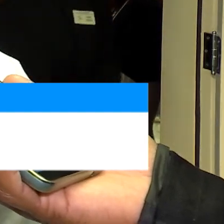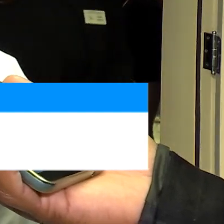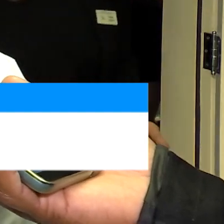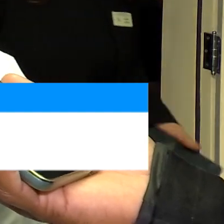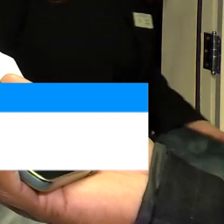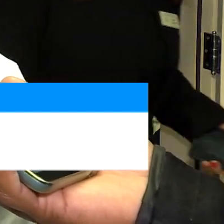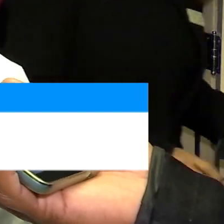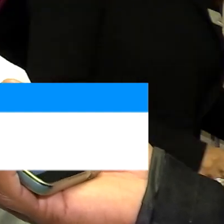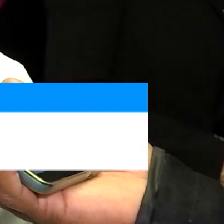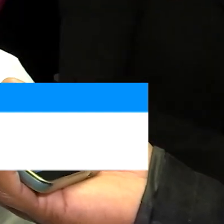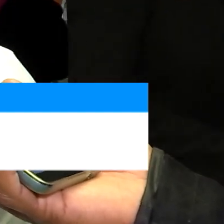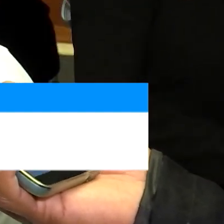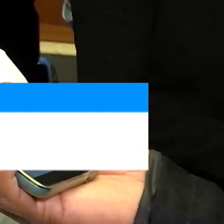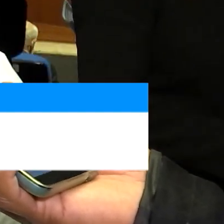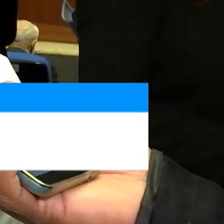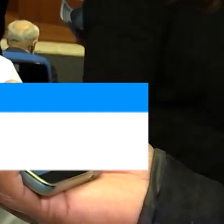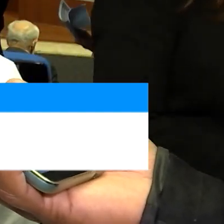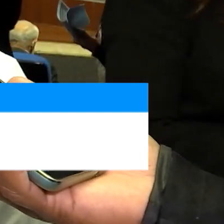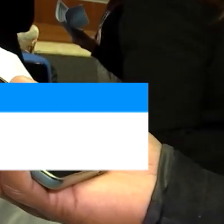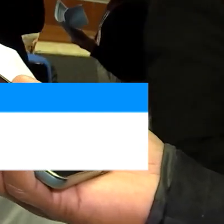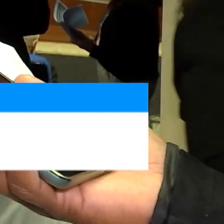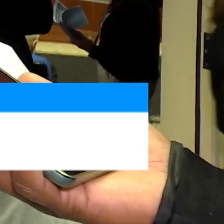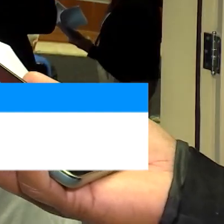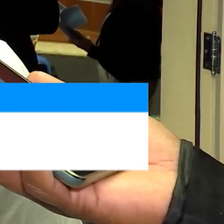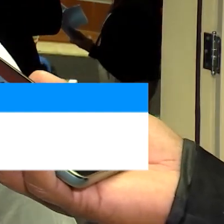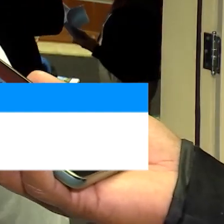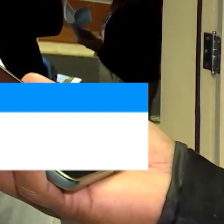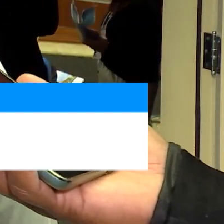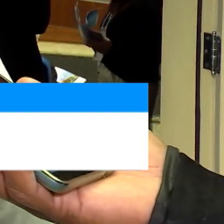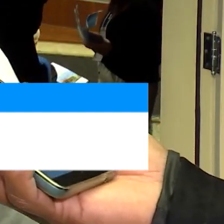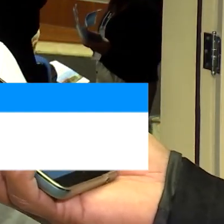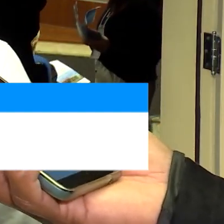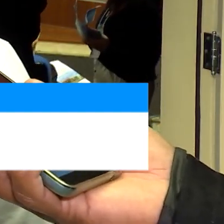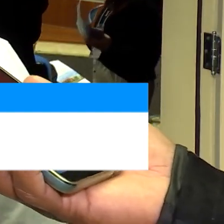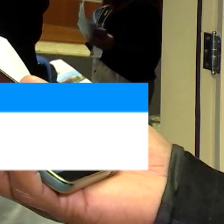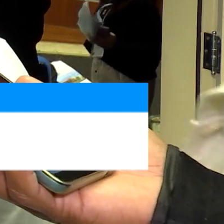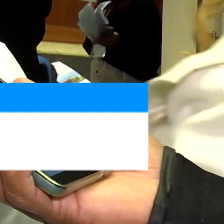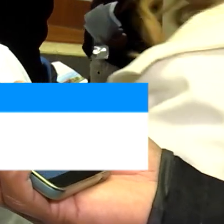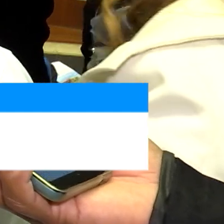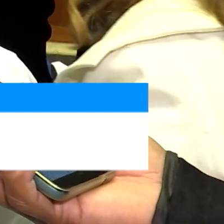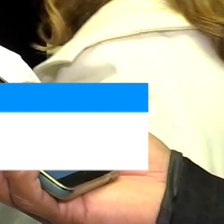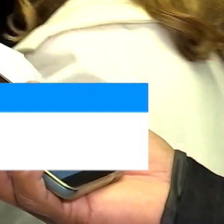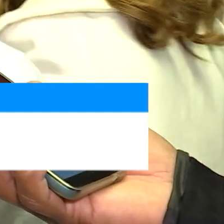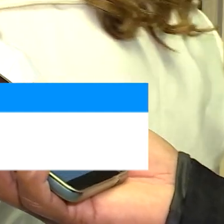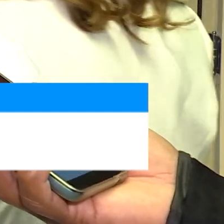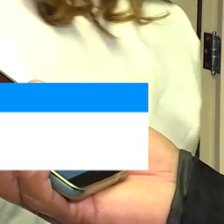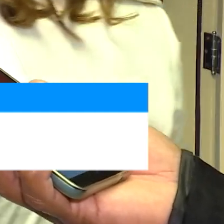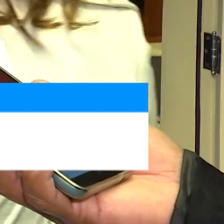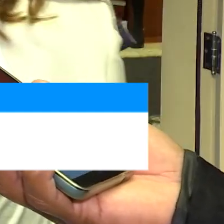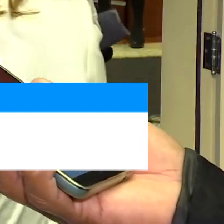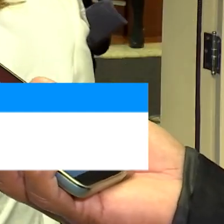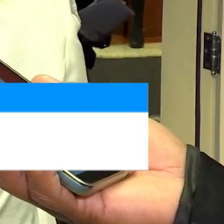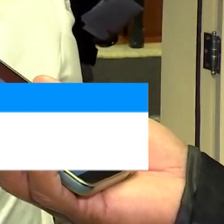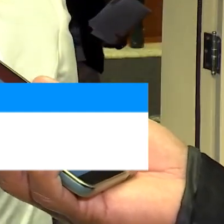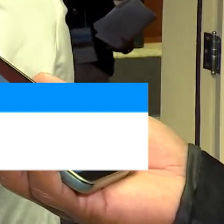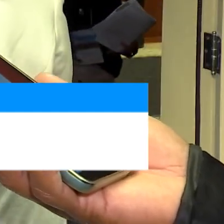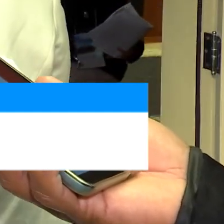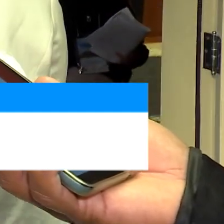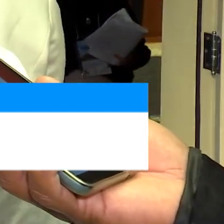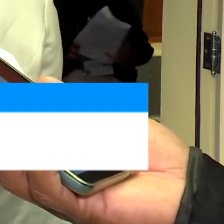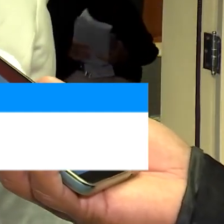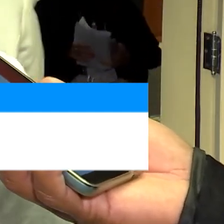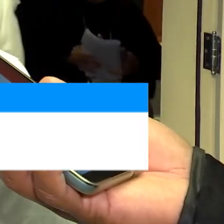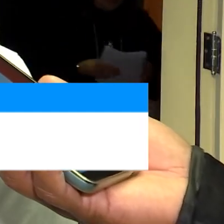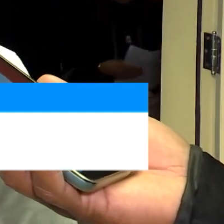está numa linguagem lúdica para crianças e jovens. Nós temos um impacto lá de mais de 15 mil alunos que estudam nas salas de